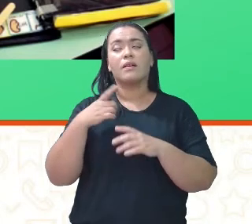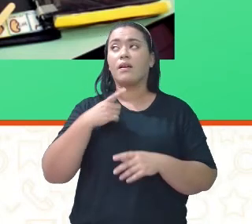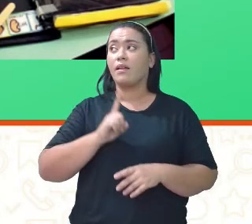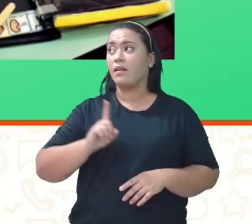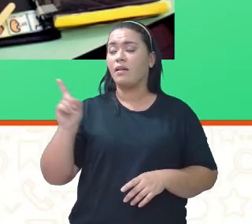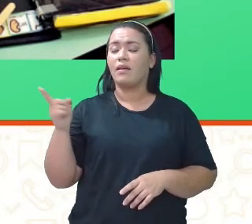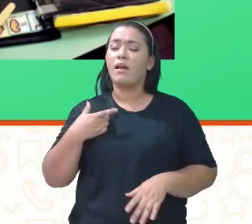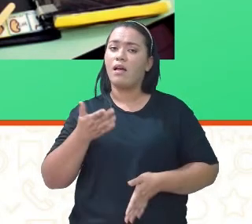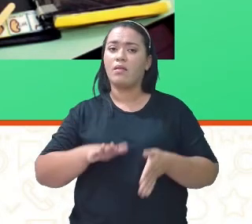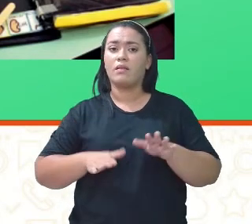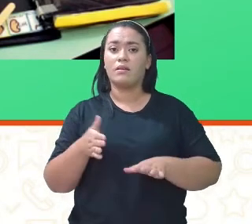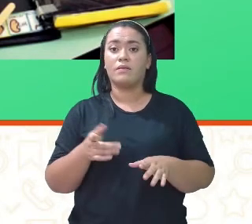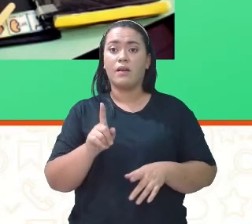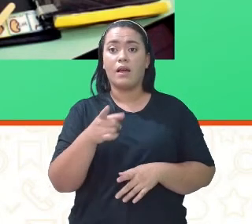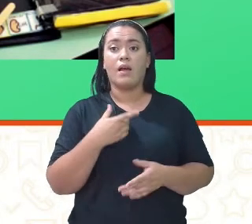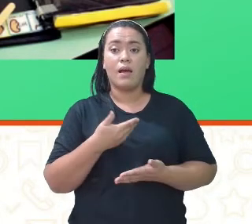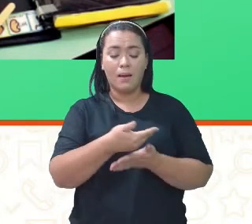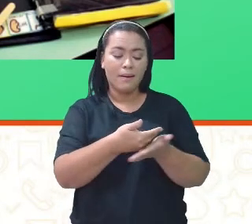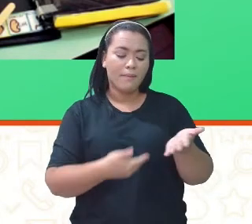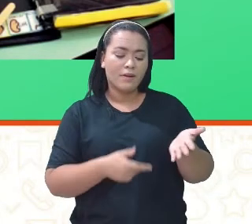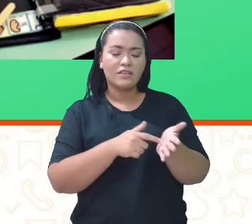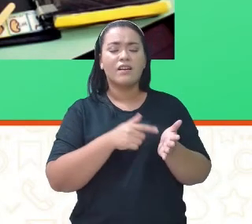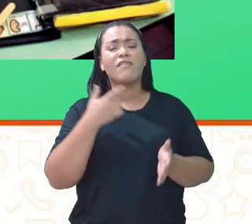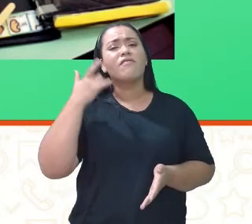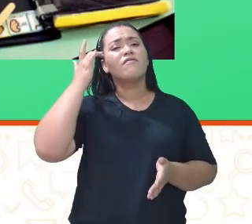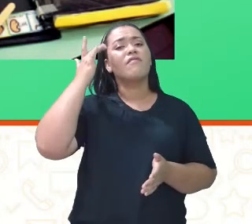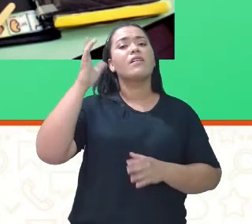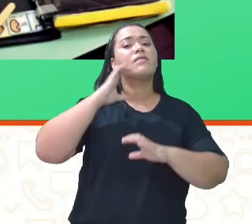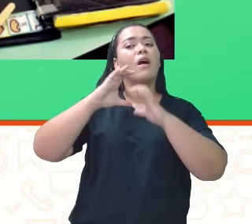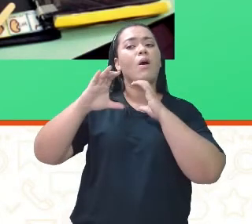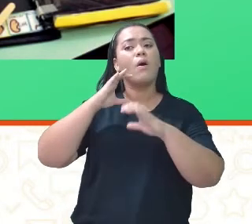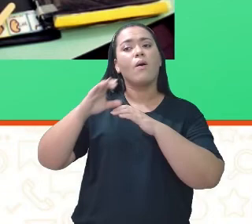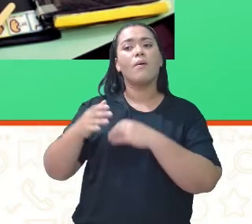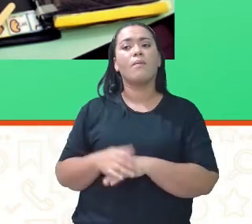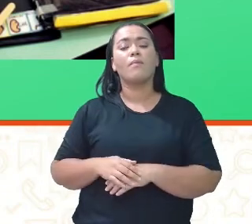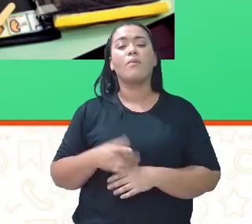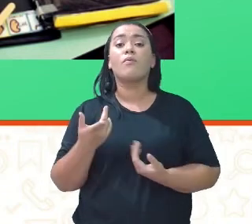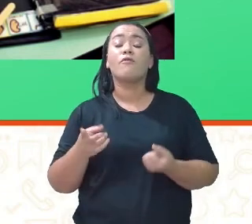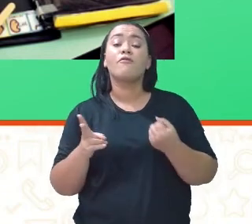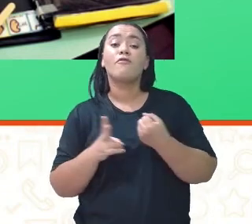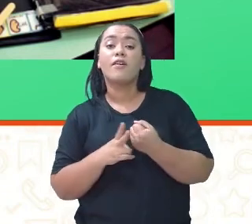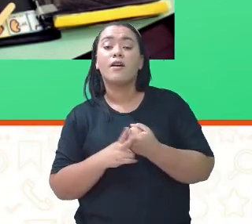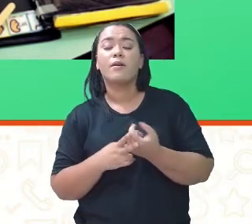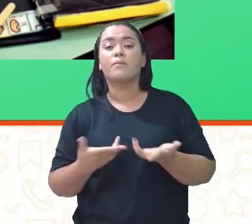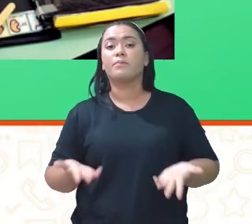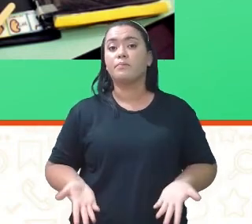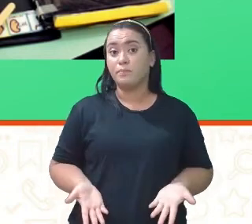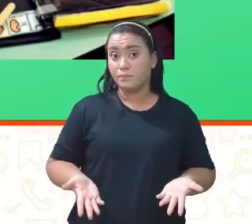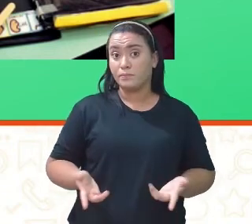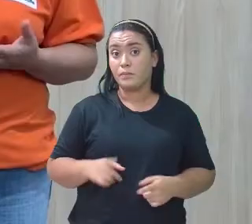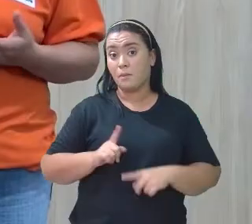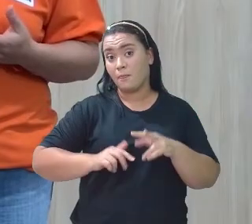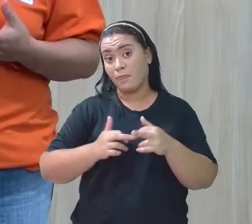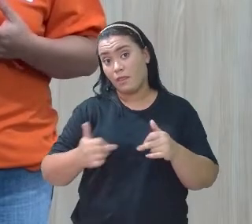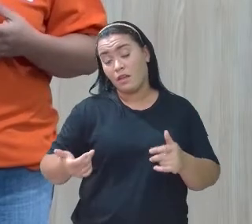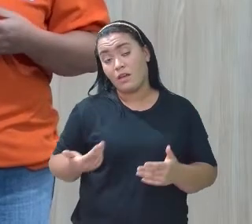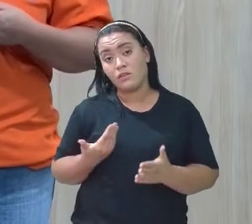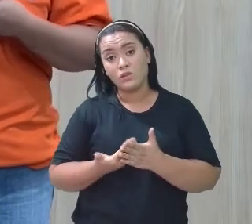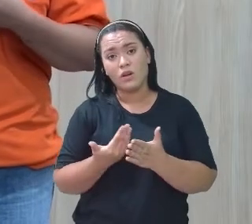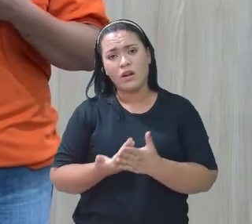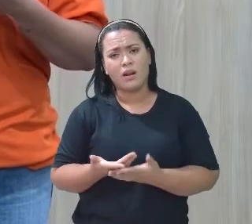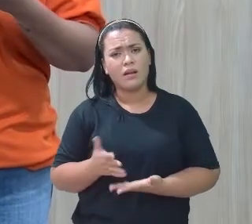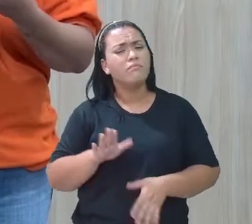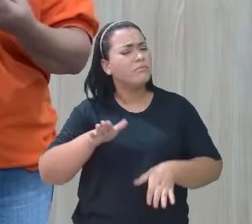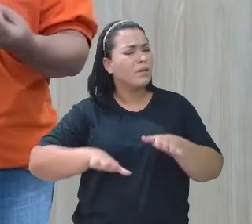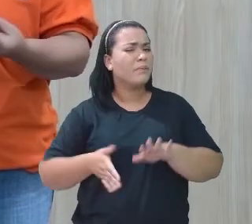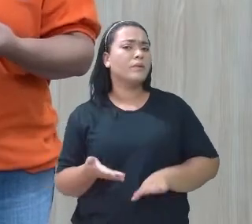não é? Essas pranchas para facilitar a comunicação, então vai trabalhar com verbos, com material escolar,